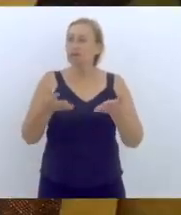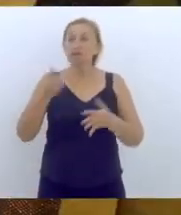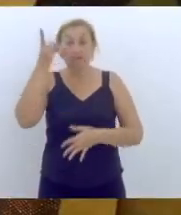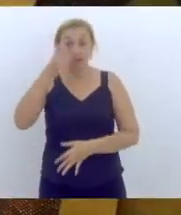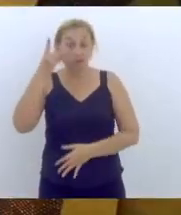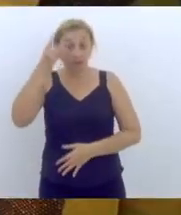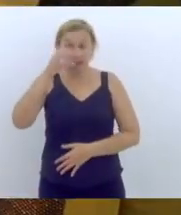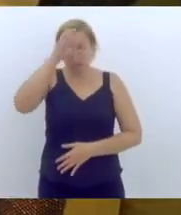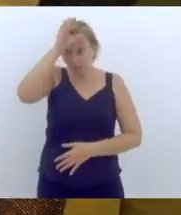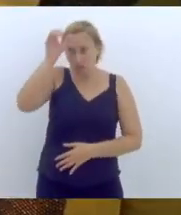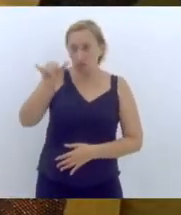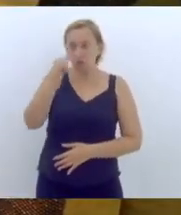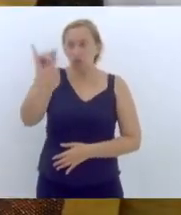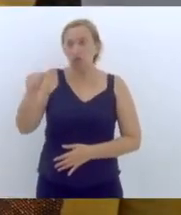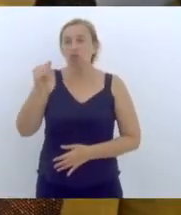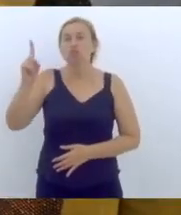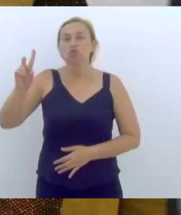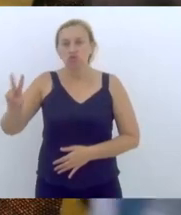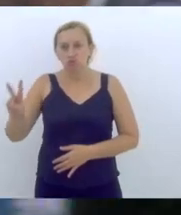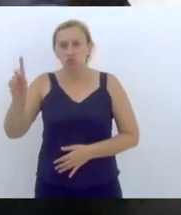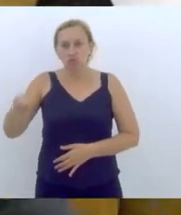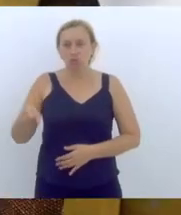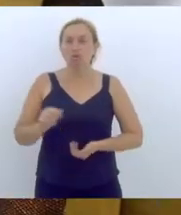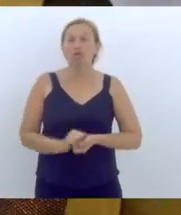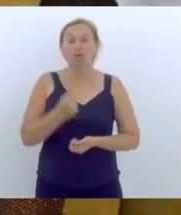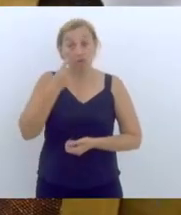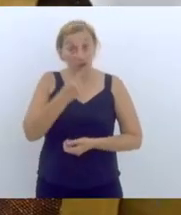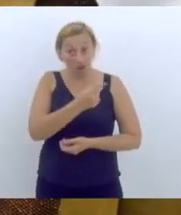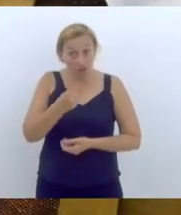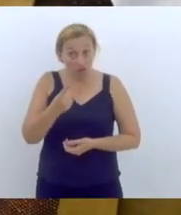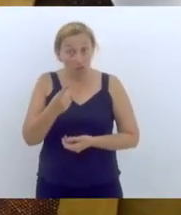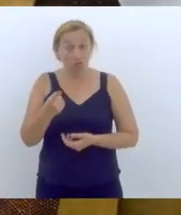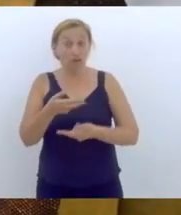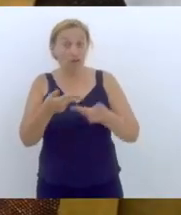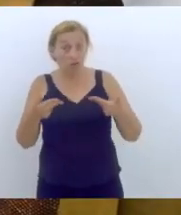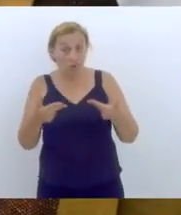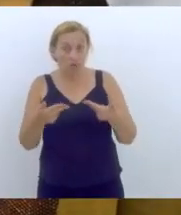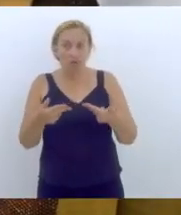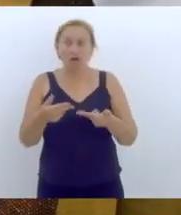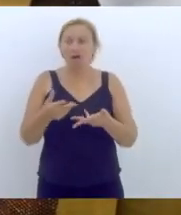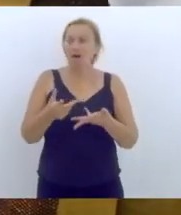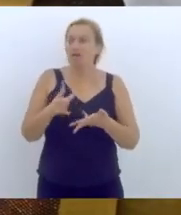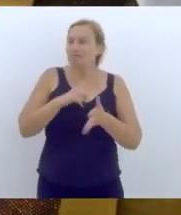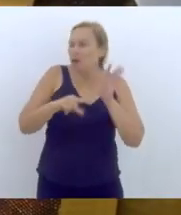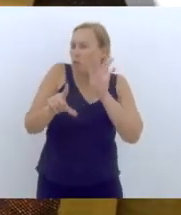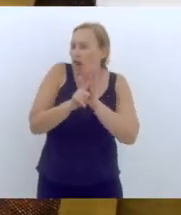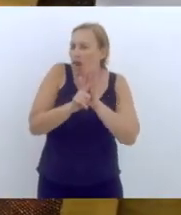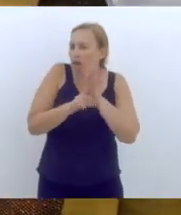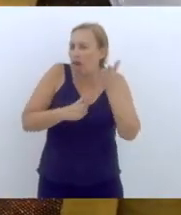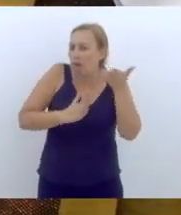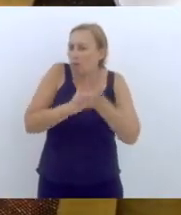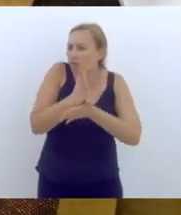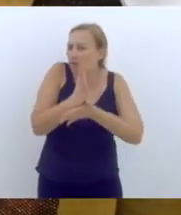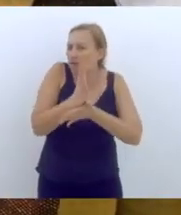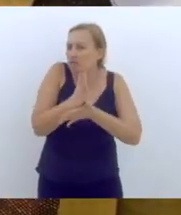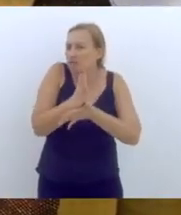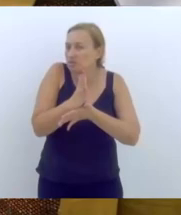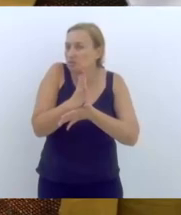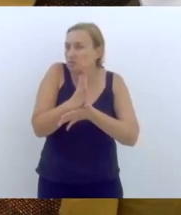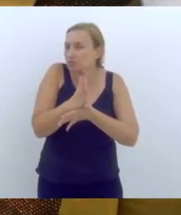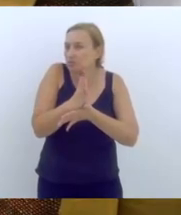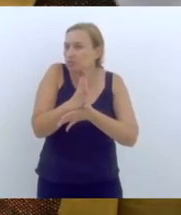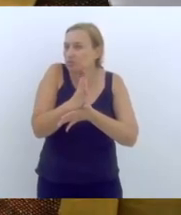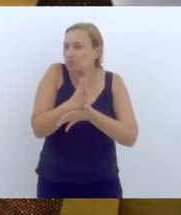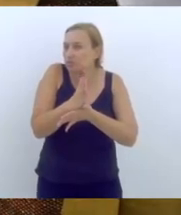deputada Tiaju. E olha como é que são as coisas. A gente tem uma lei aprovada